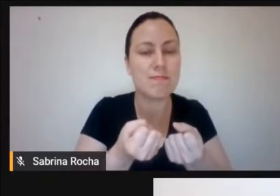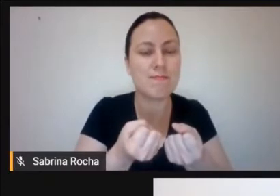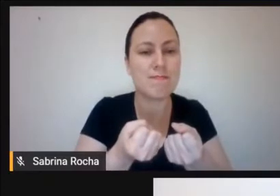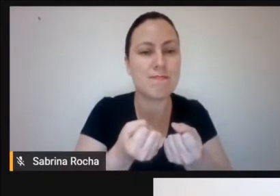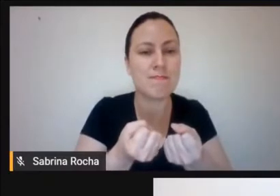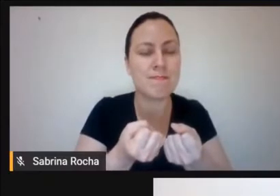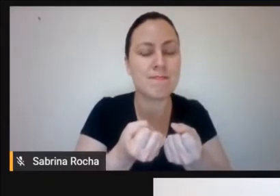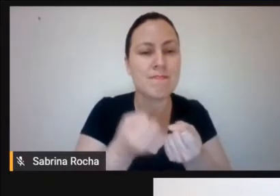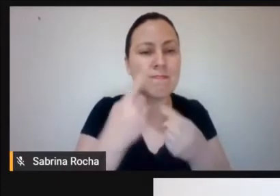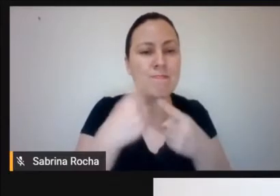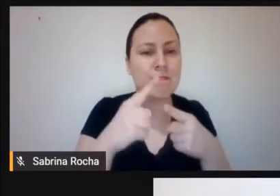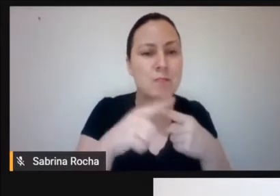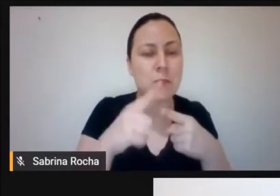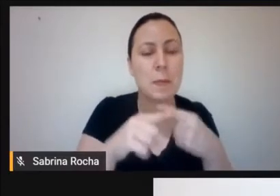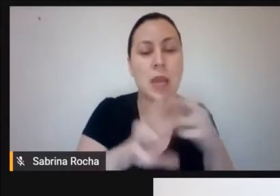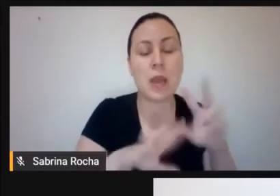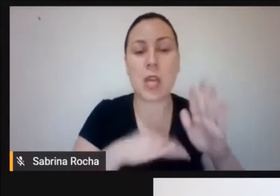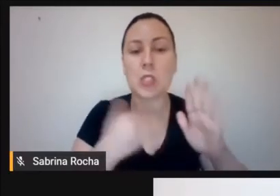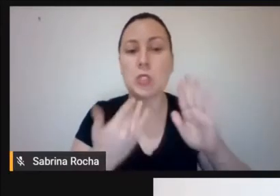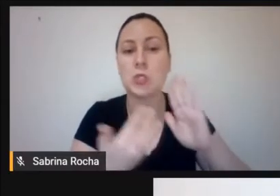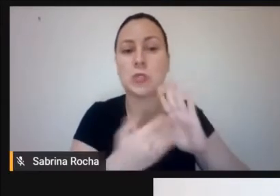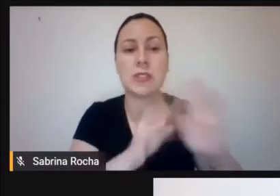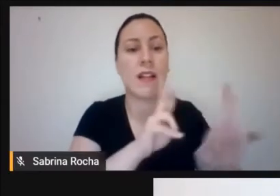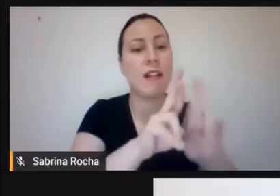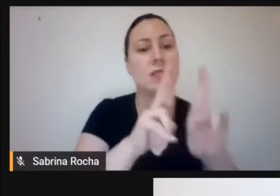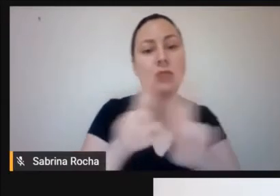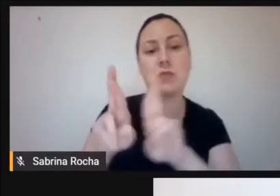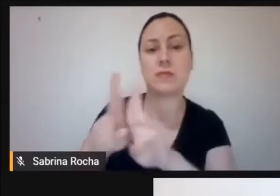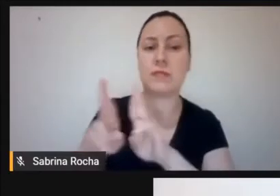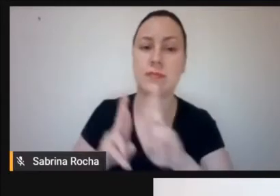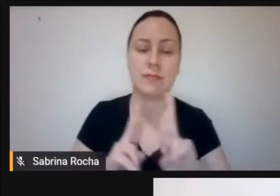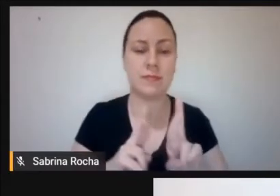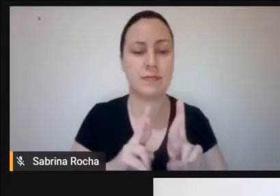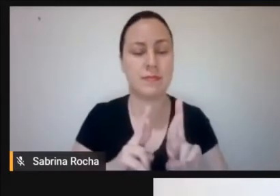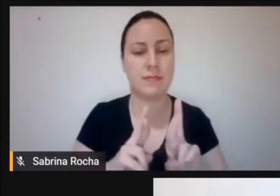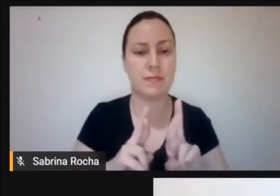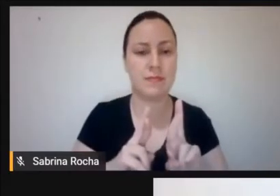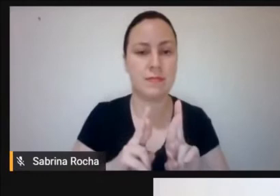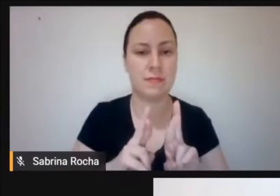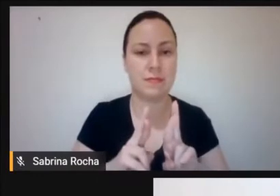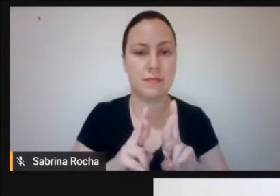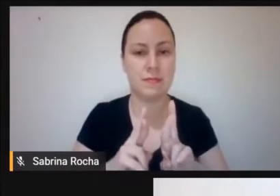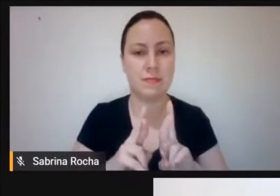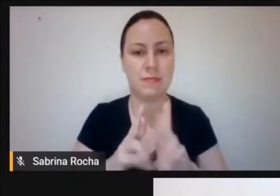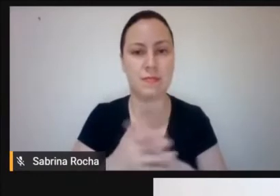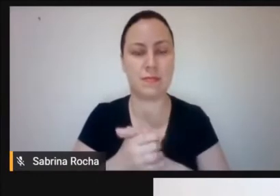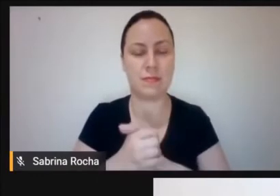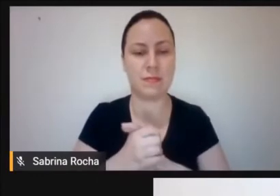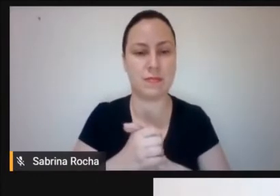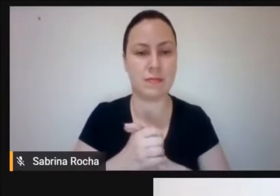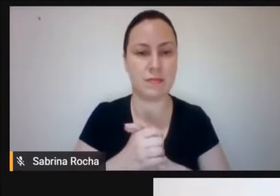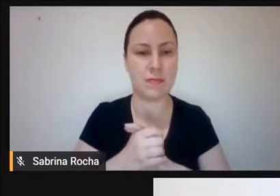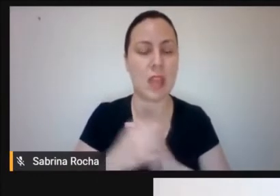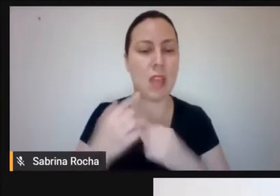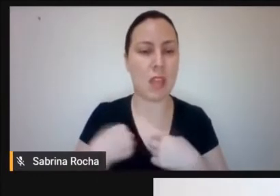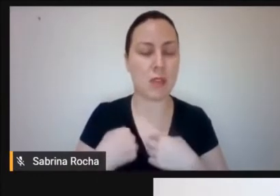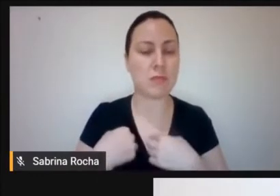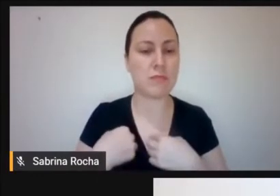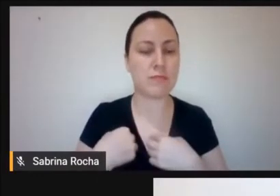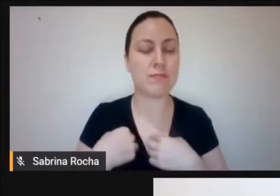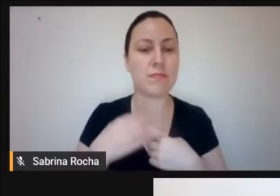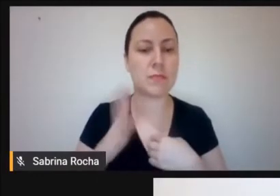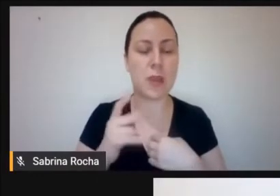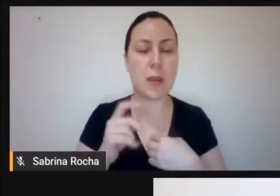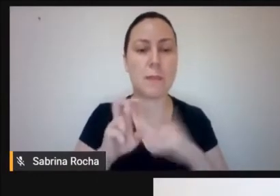subjacentes em todas as relações. Eu participei de um seminário, um debate,